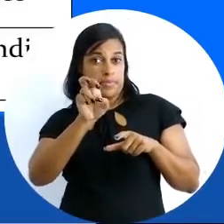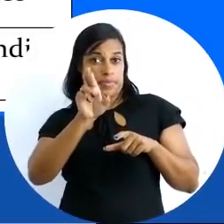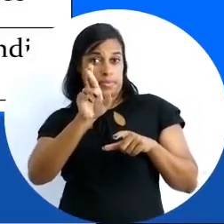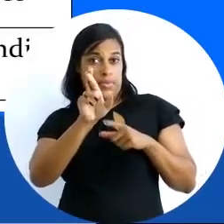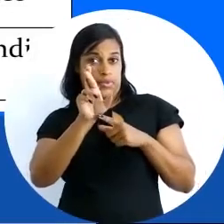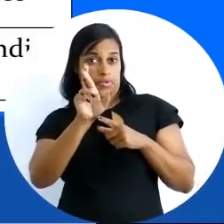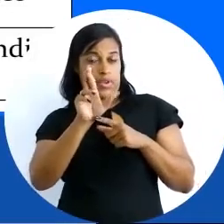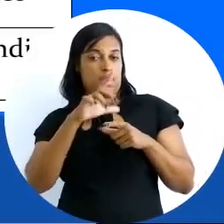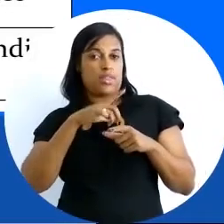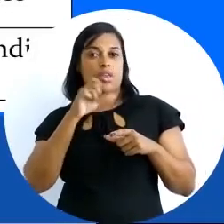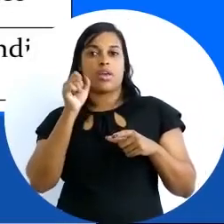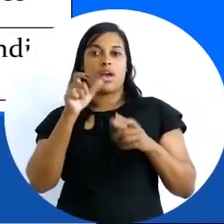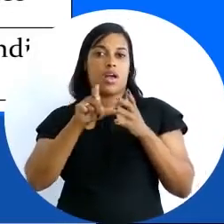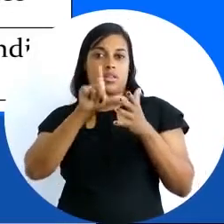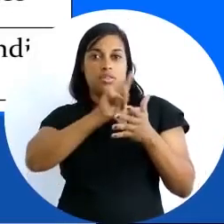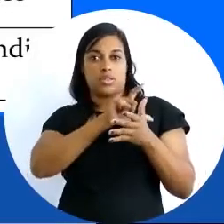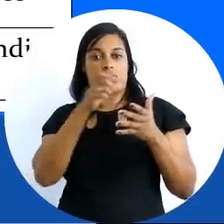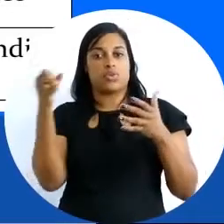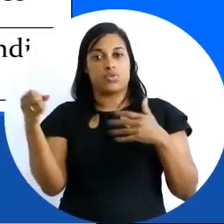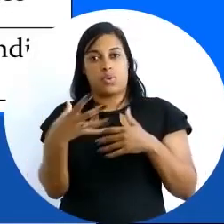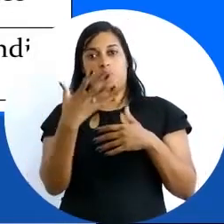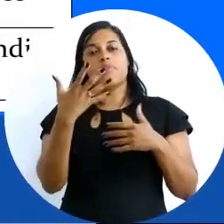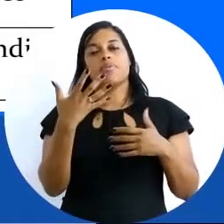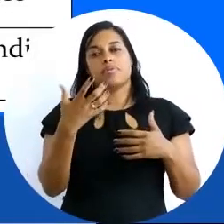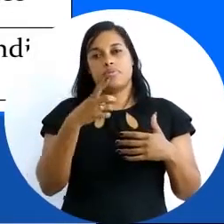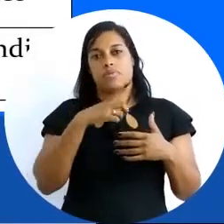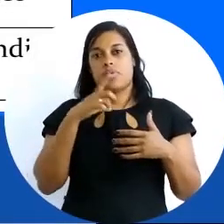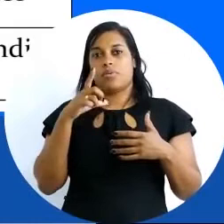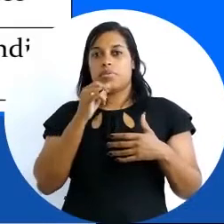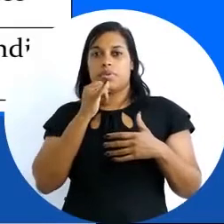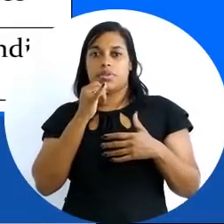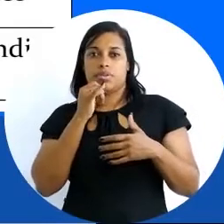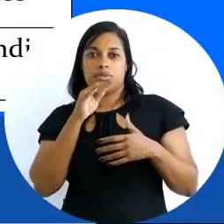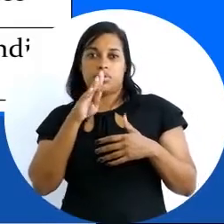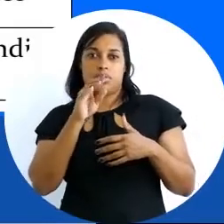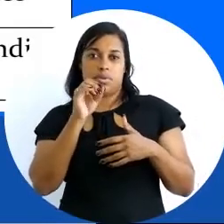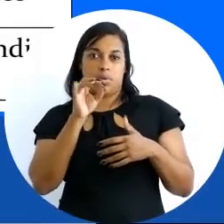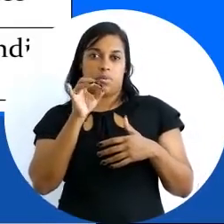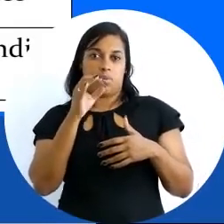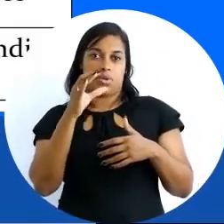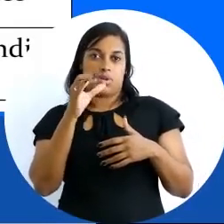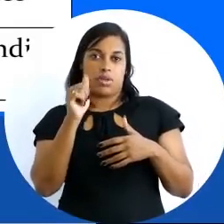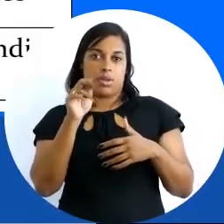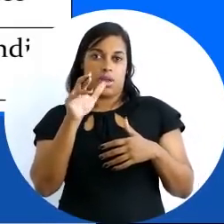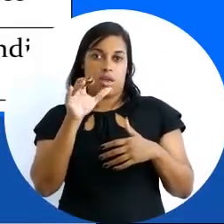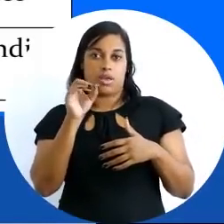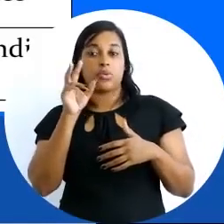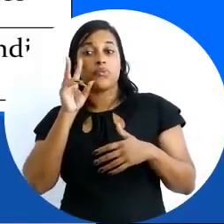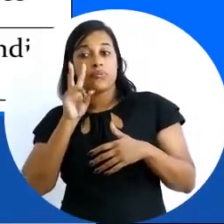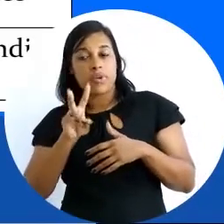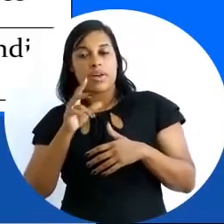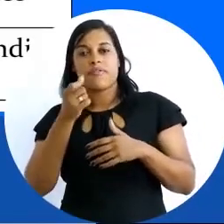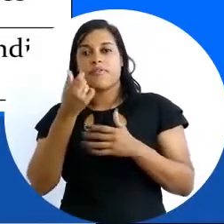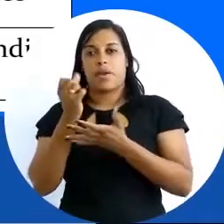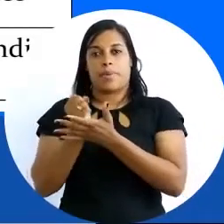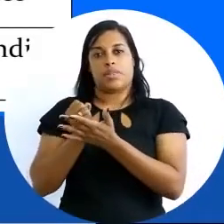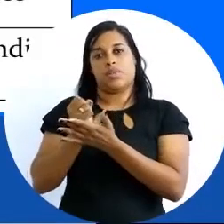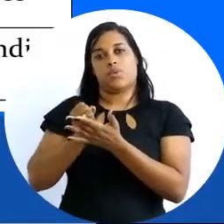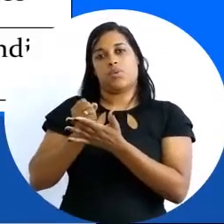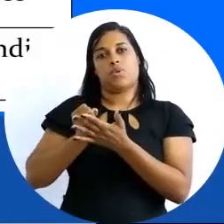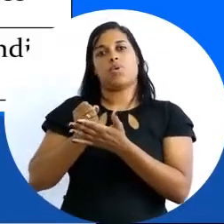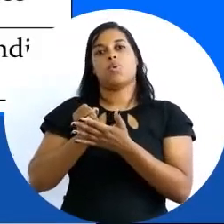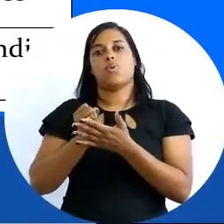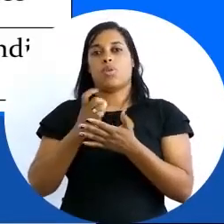Tem antigo para o uso atual, por exemplo, boticário, ver, farmacêutico, que já é um termo obsoleto.